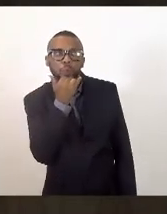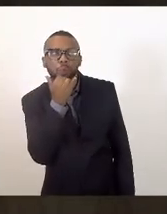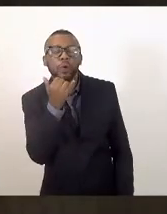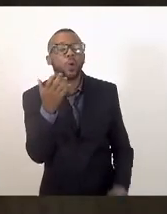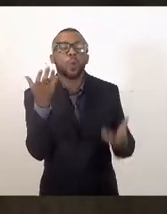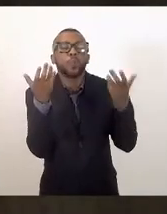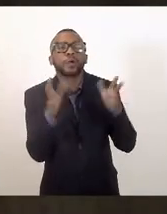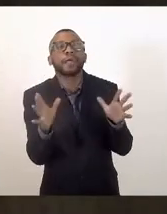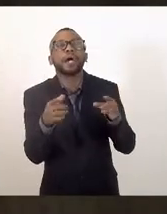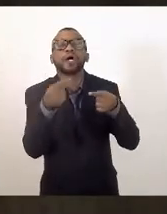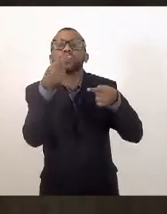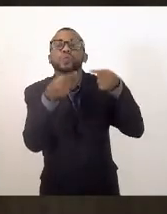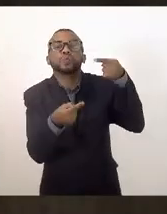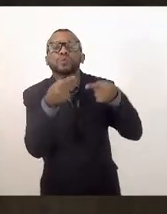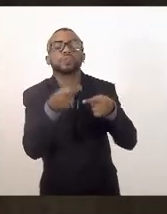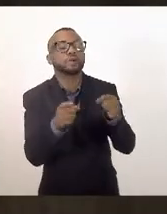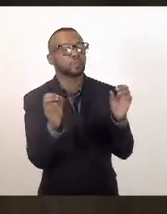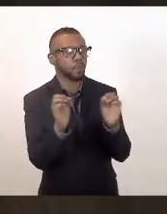não, presidente. Só queria